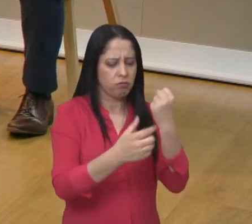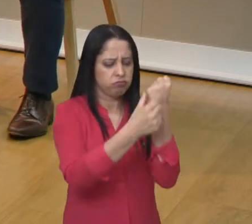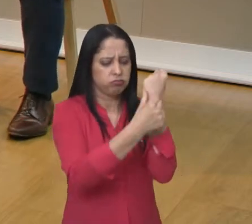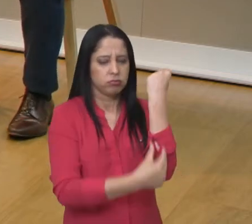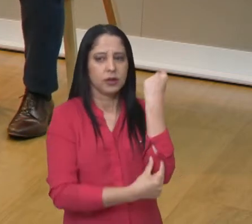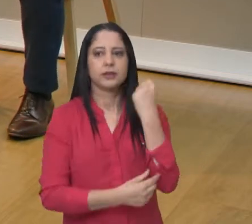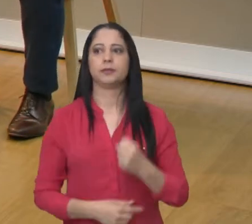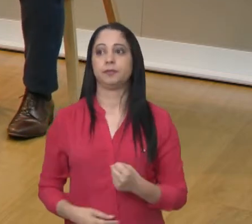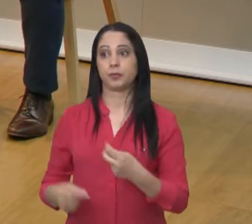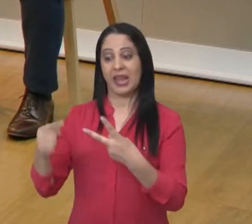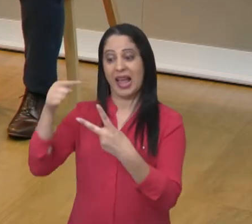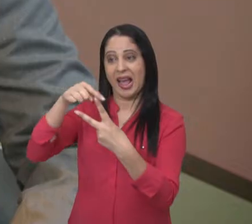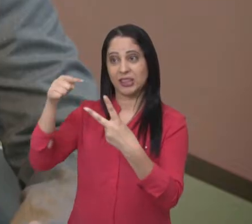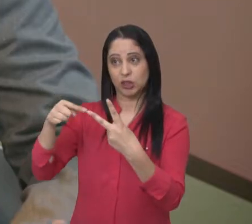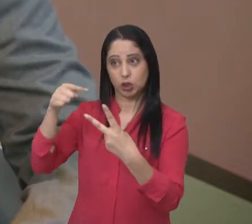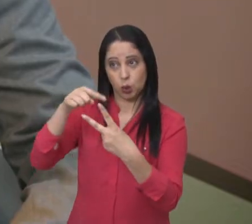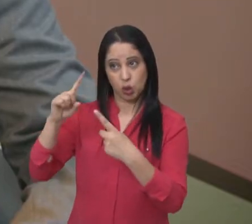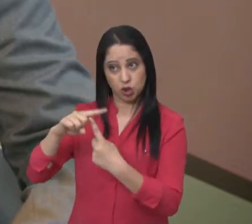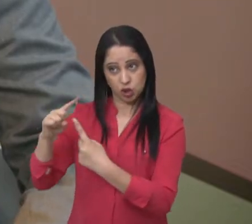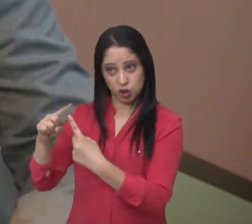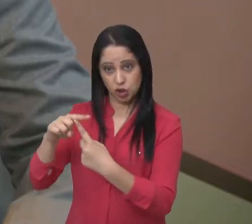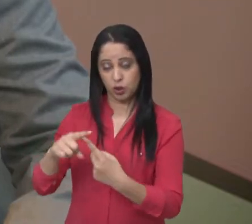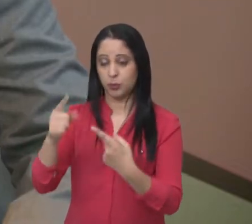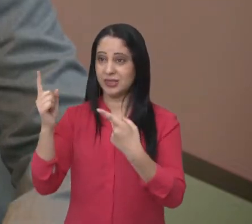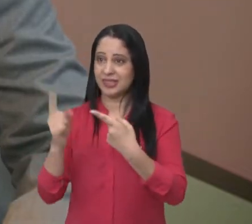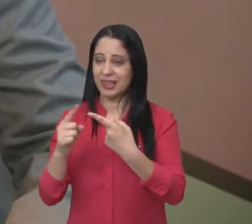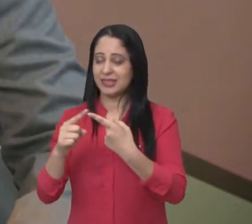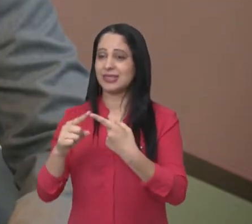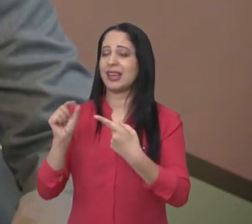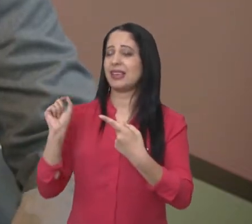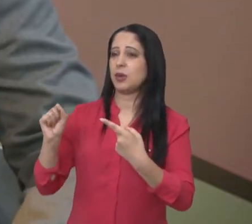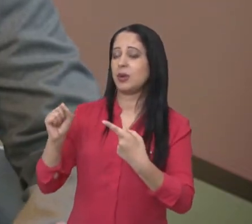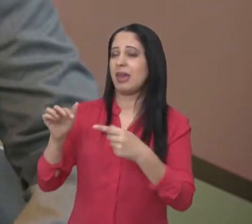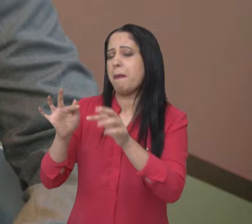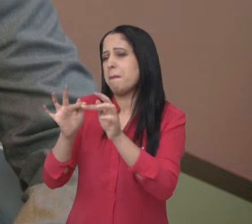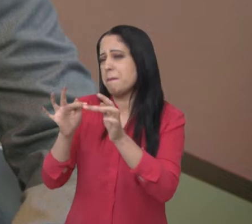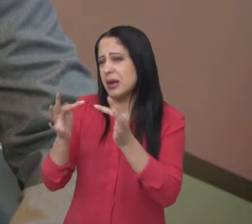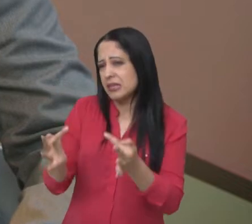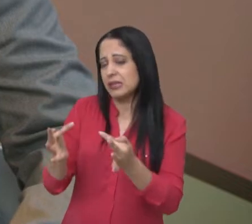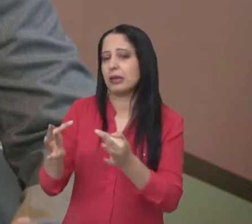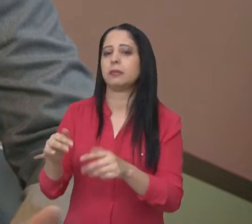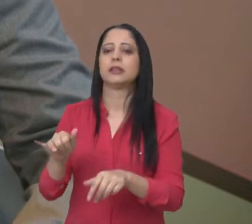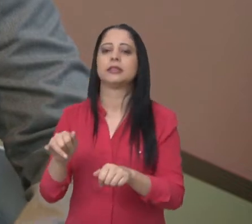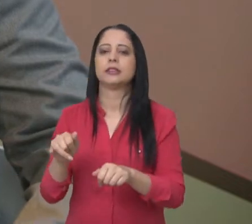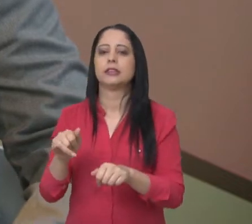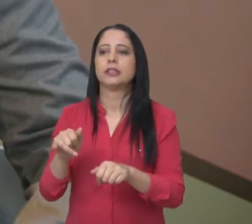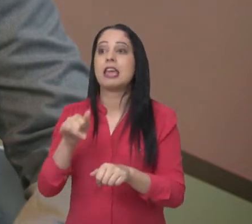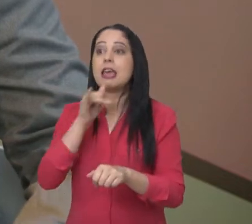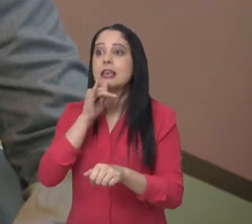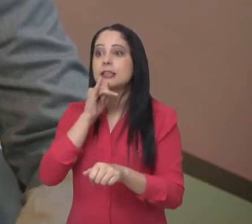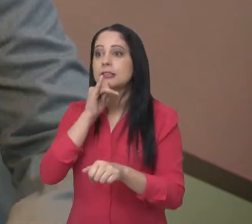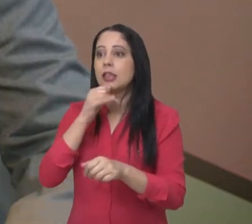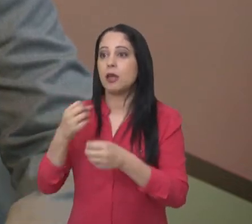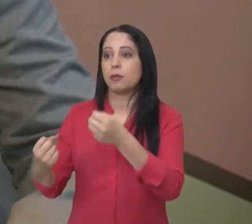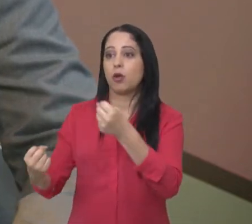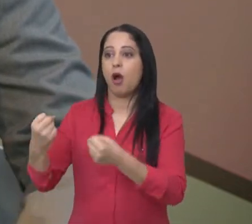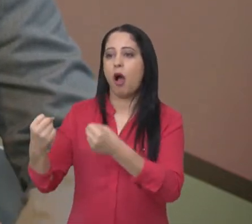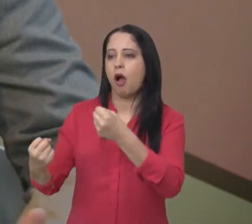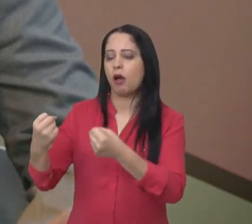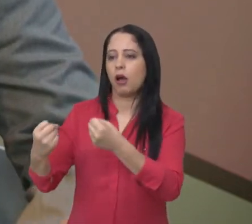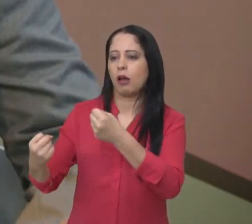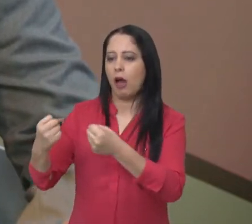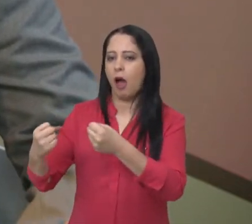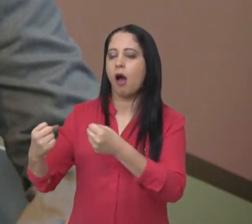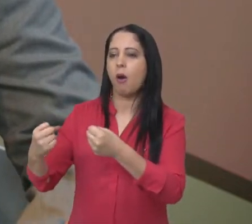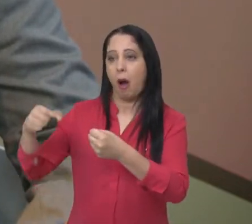dois tipos de fratura da coluna. As fraturas primárias, que são aquelas que ocorrem no momento do trauma, quando o paciente sofre um acidente. Essas são as primárias.